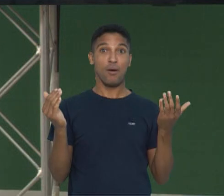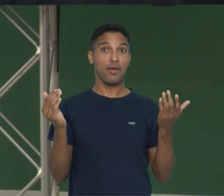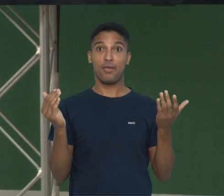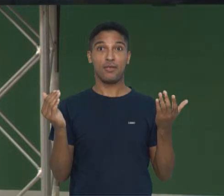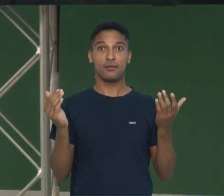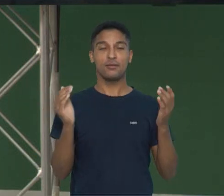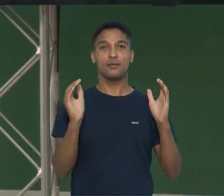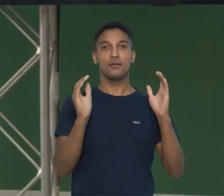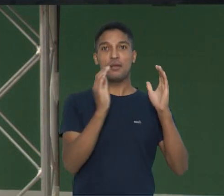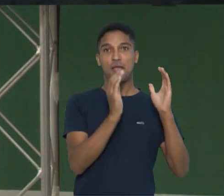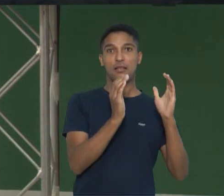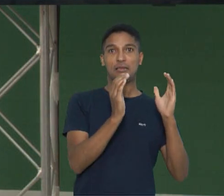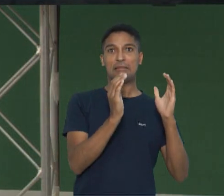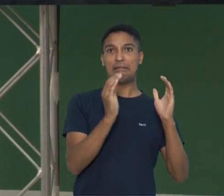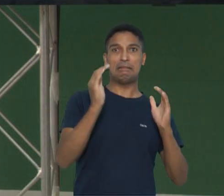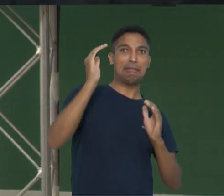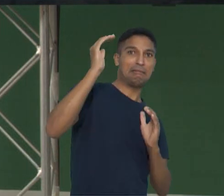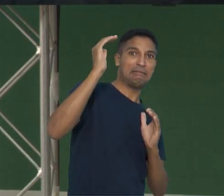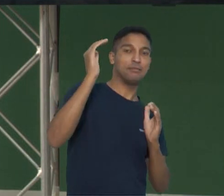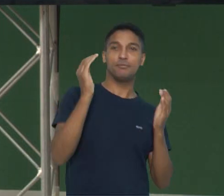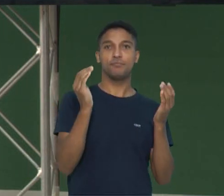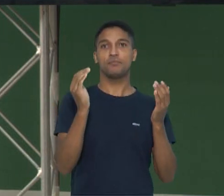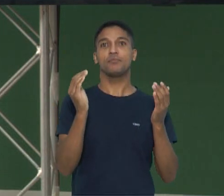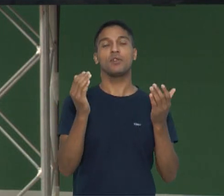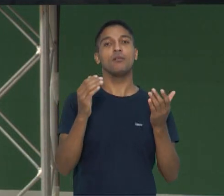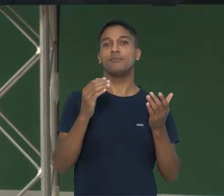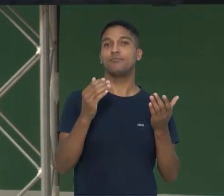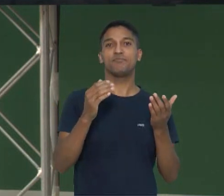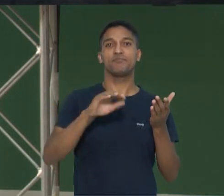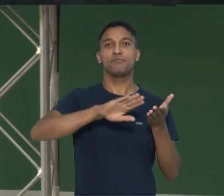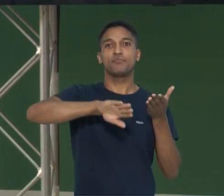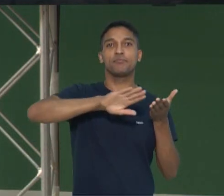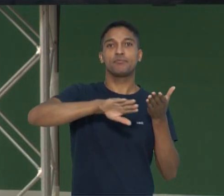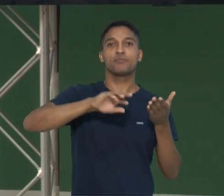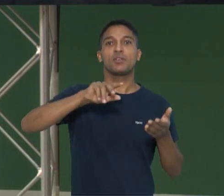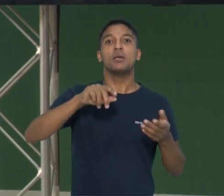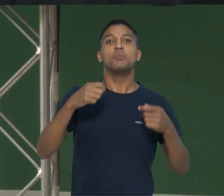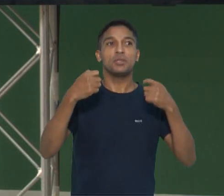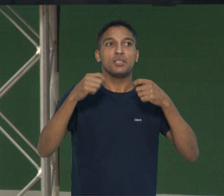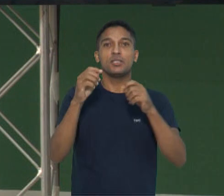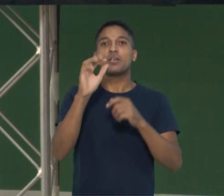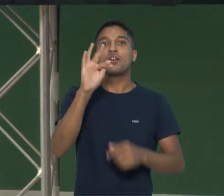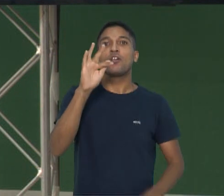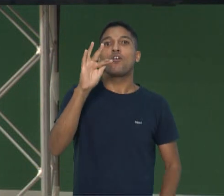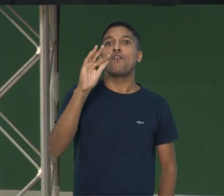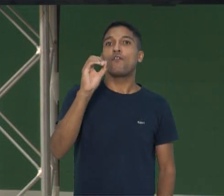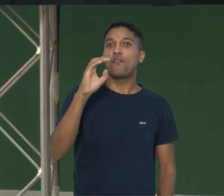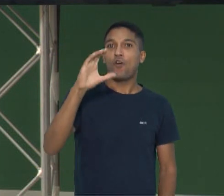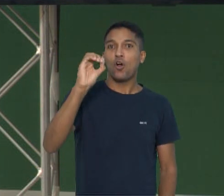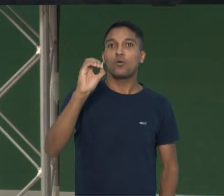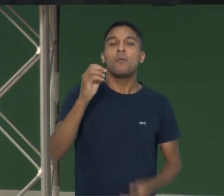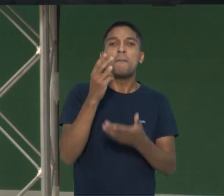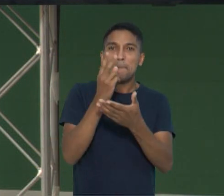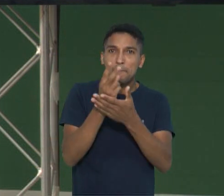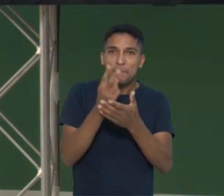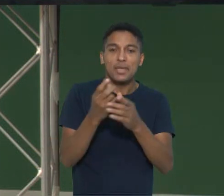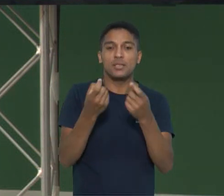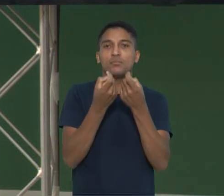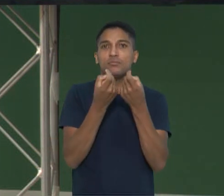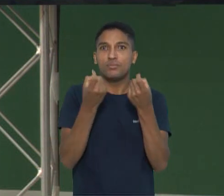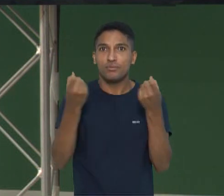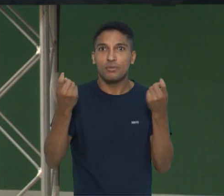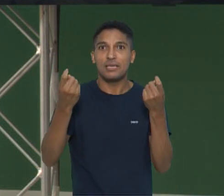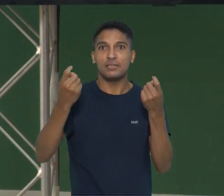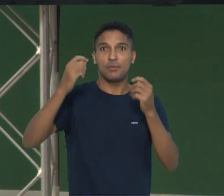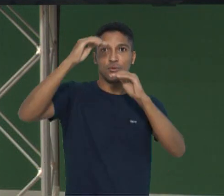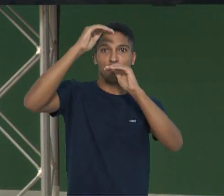descarta essa alternativa, porque para que você tenha hipérbole, os dois focos têm que estar sobre o mesmo eixo. Neste caso, nós